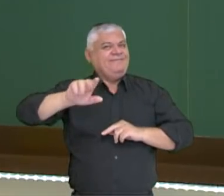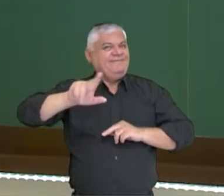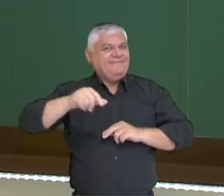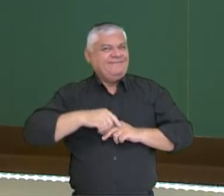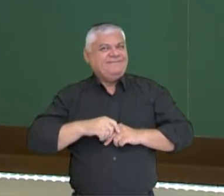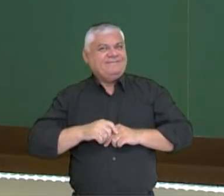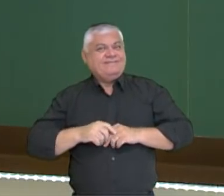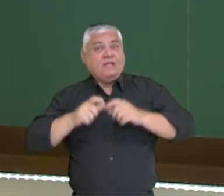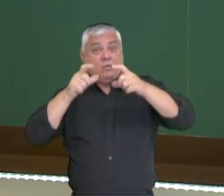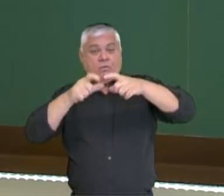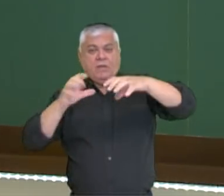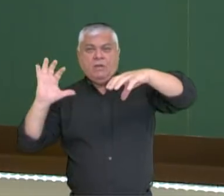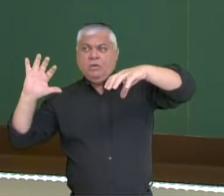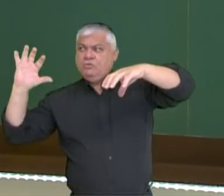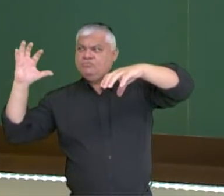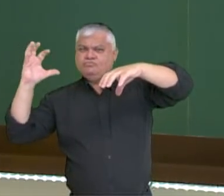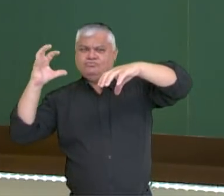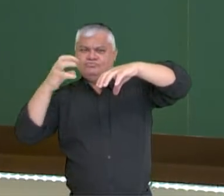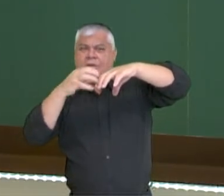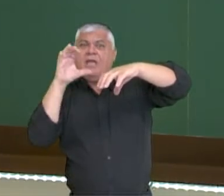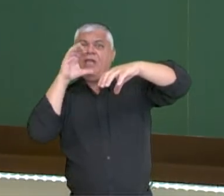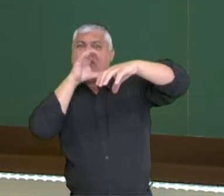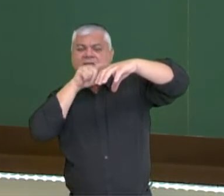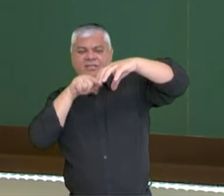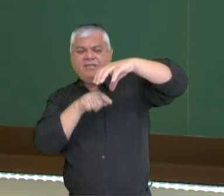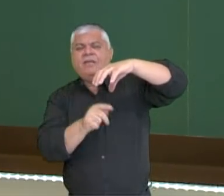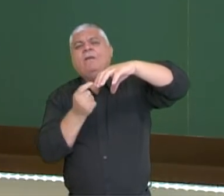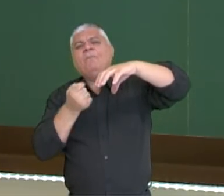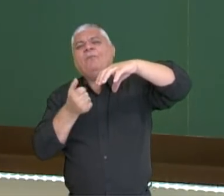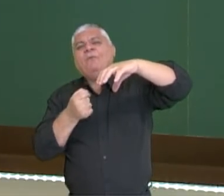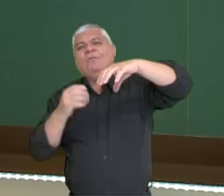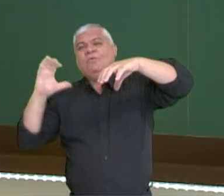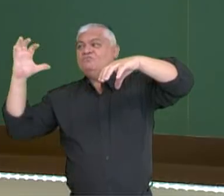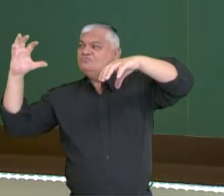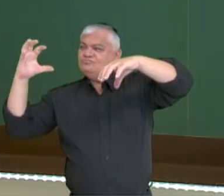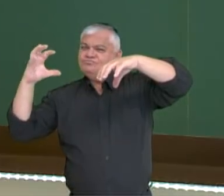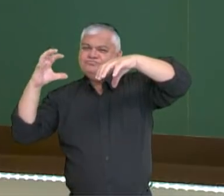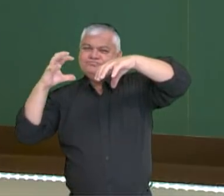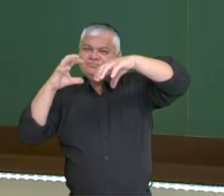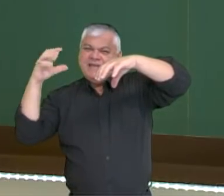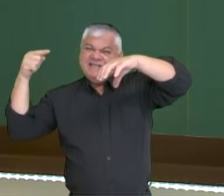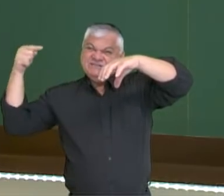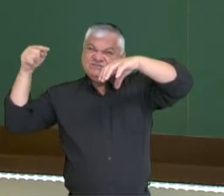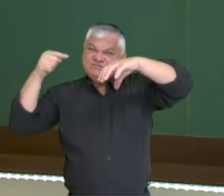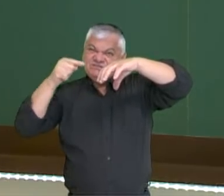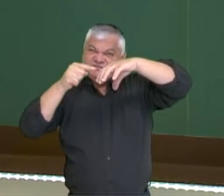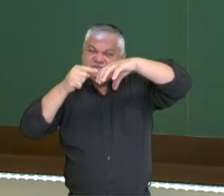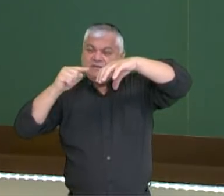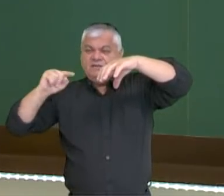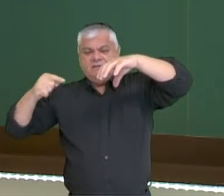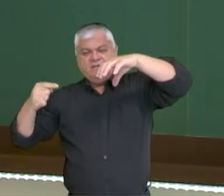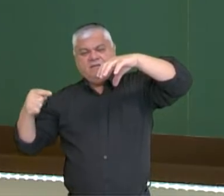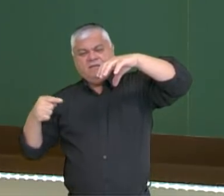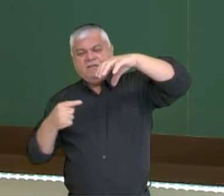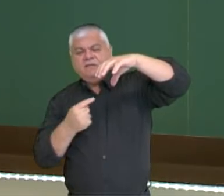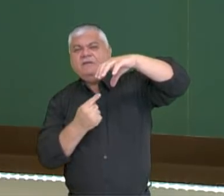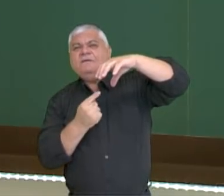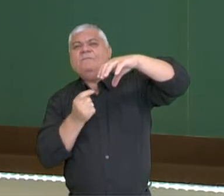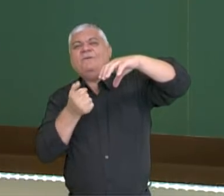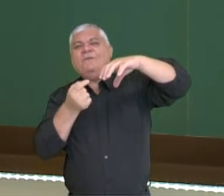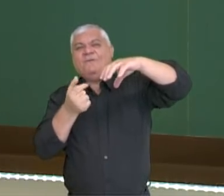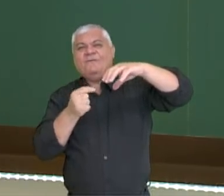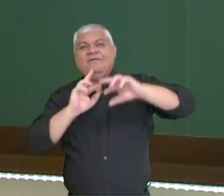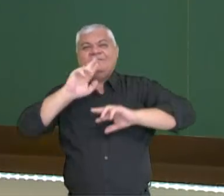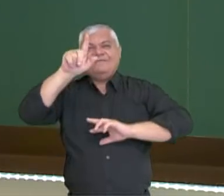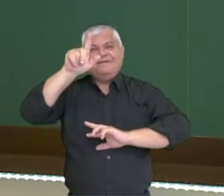mais aquecidas e áreas menos aquecidas. E somente isso, né, vai estabelecer